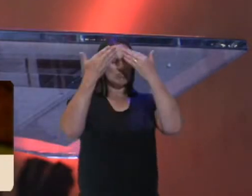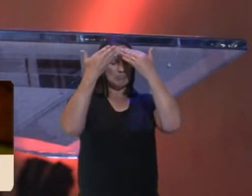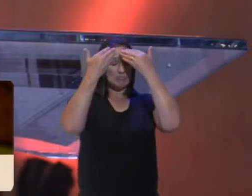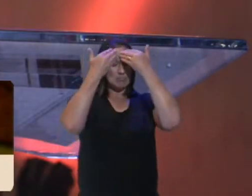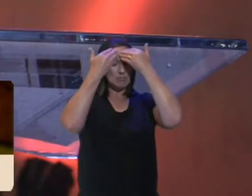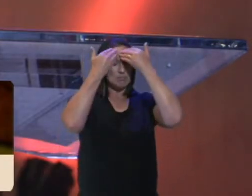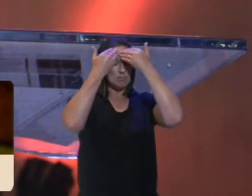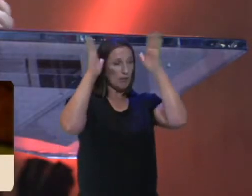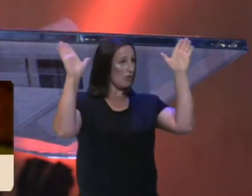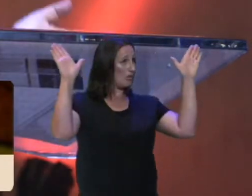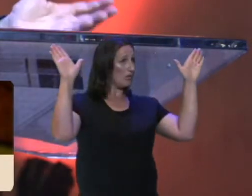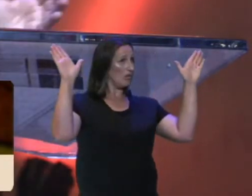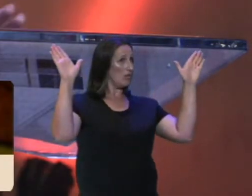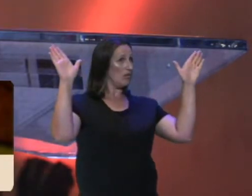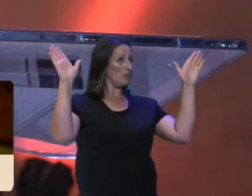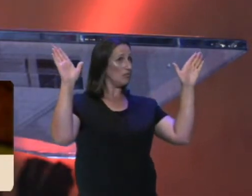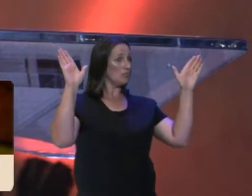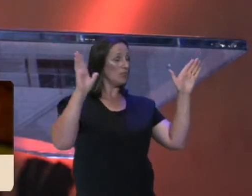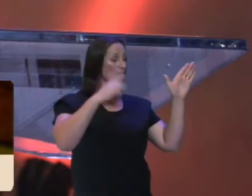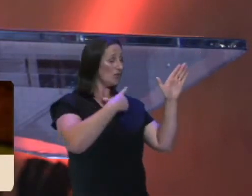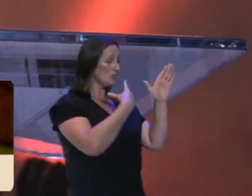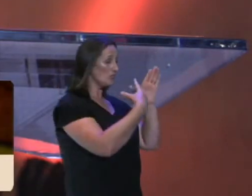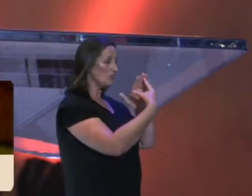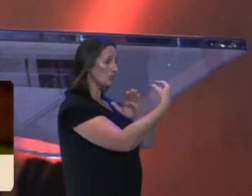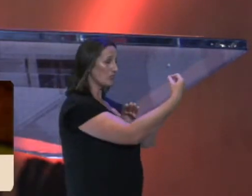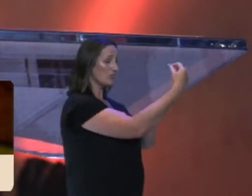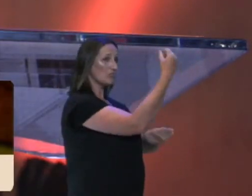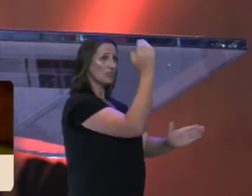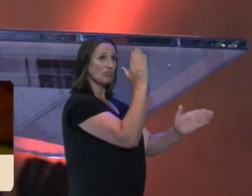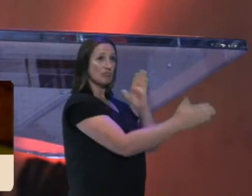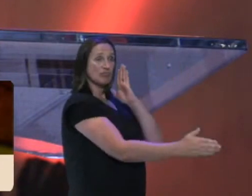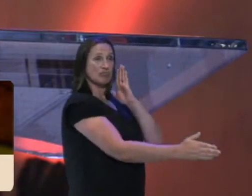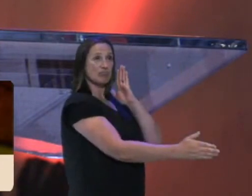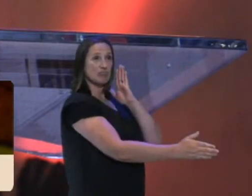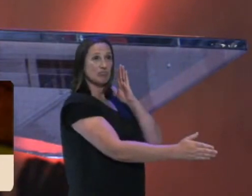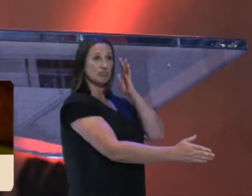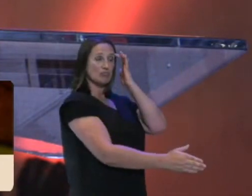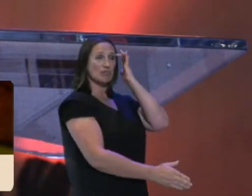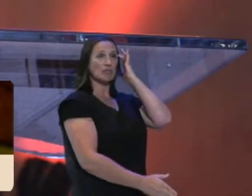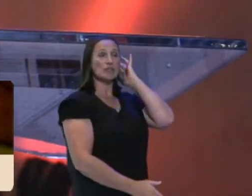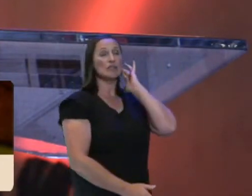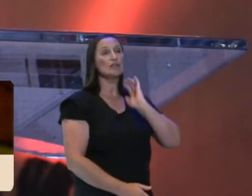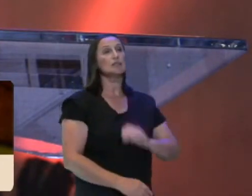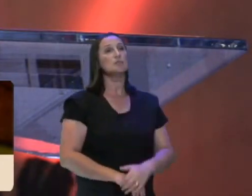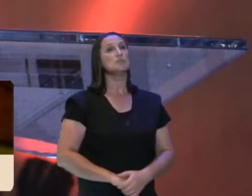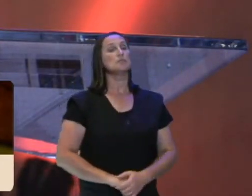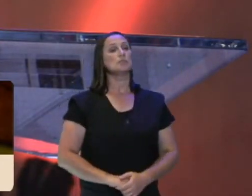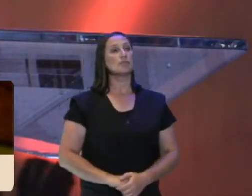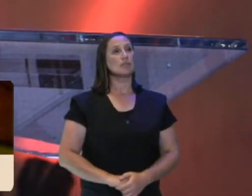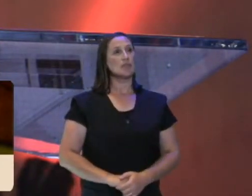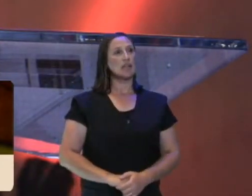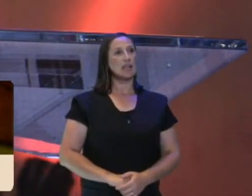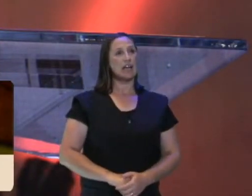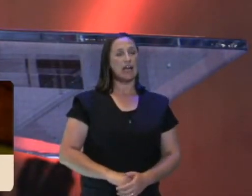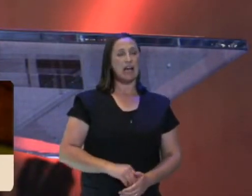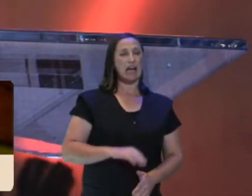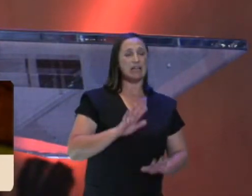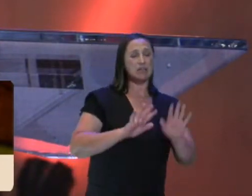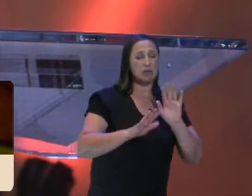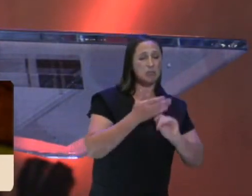é melhor sair de cena. E quem sabe, melhor seja